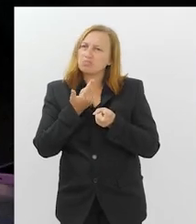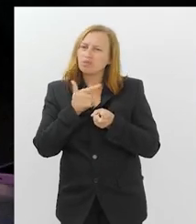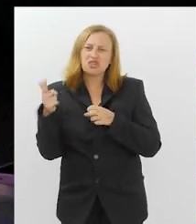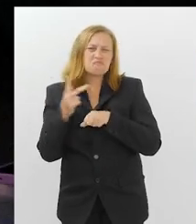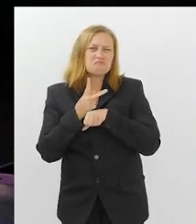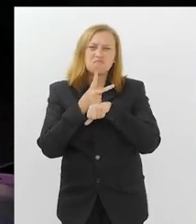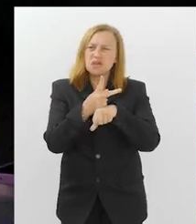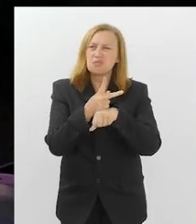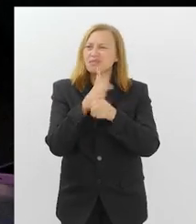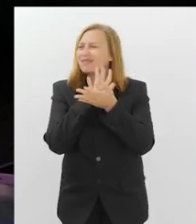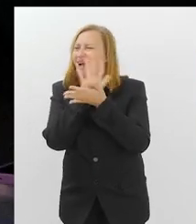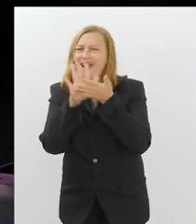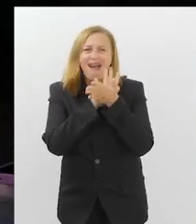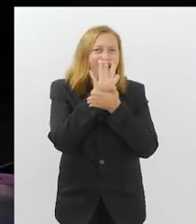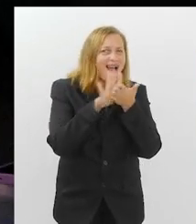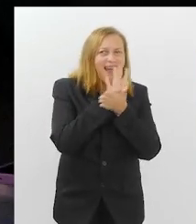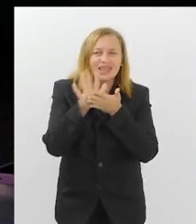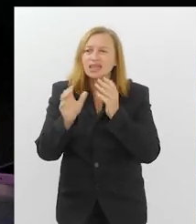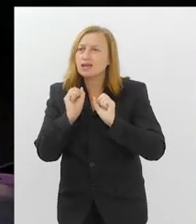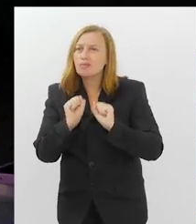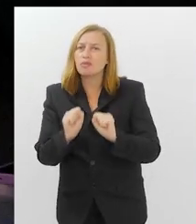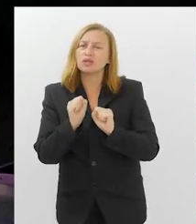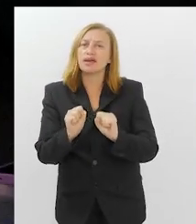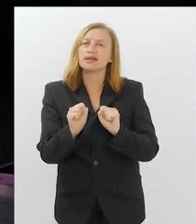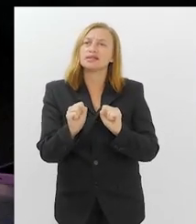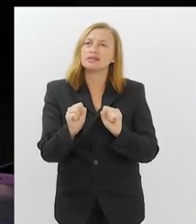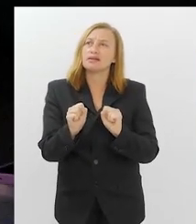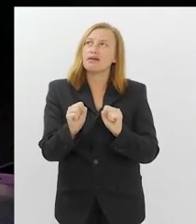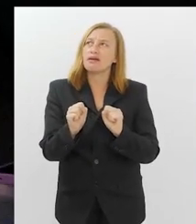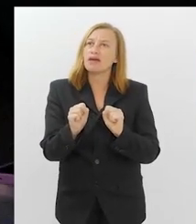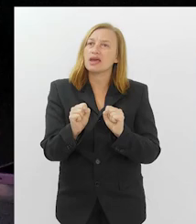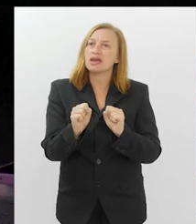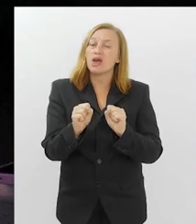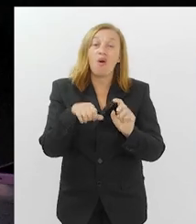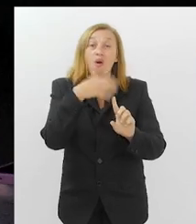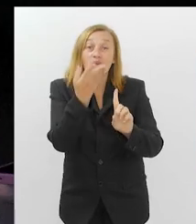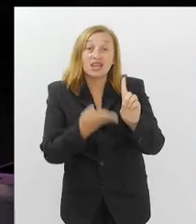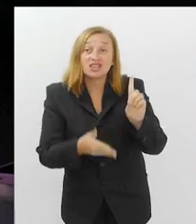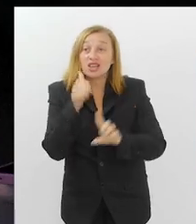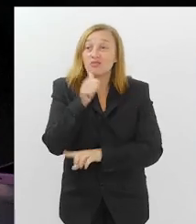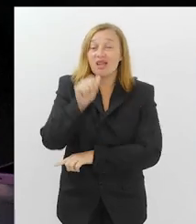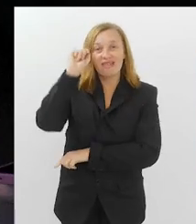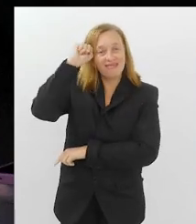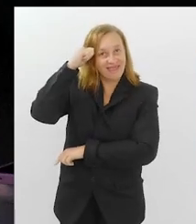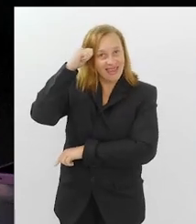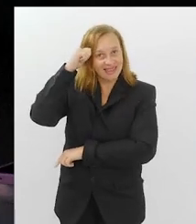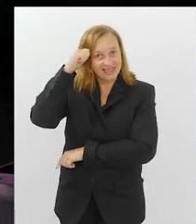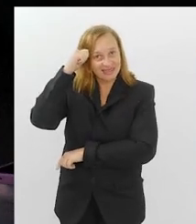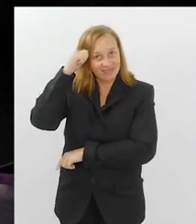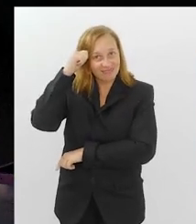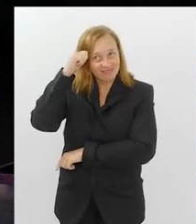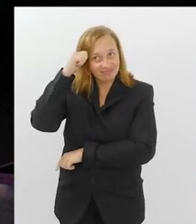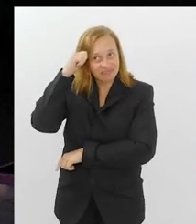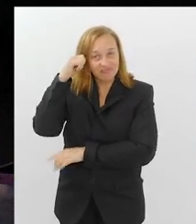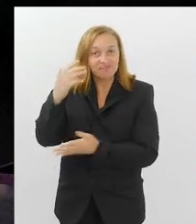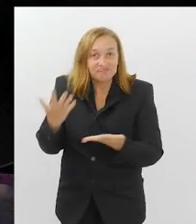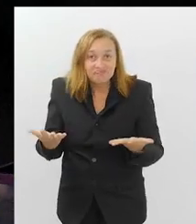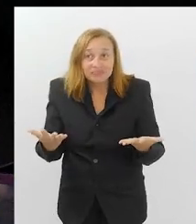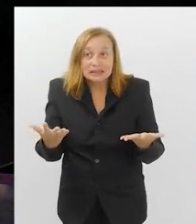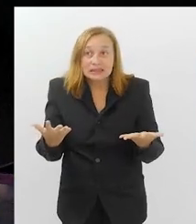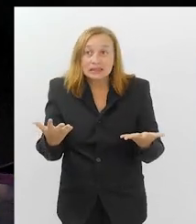prêmio, nada que pudesse trazer uma homenagem para as mulheres pretas